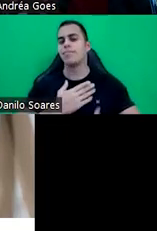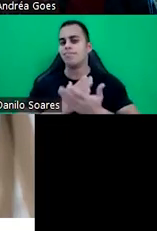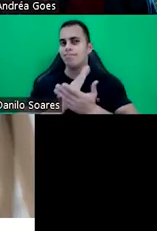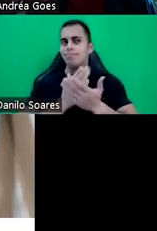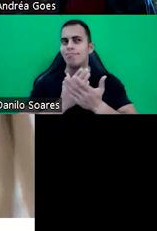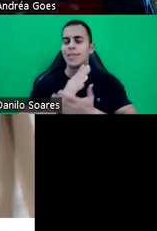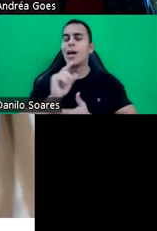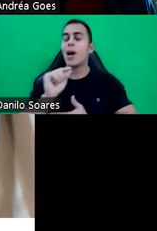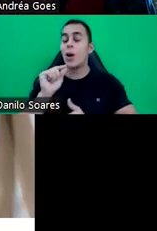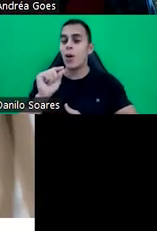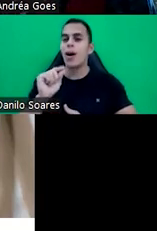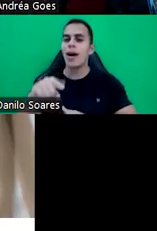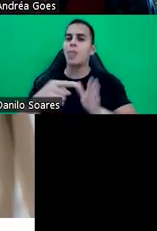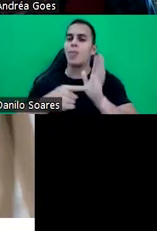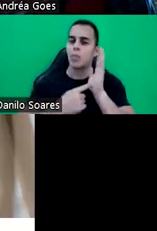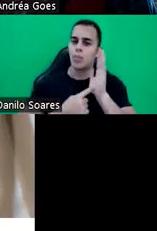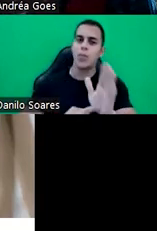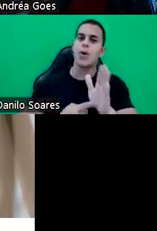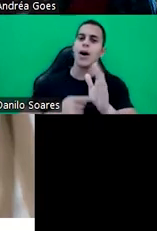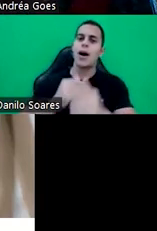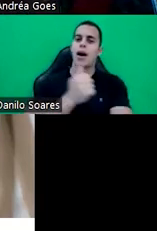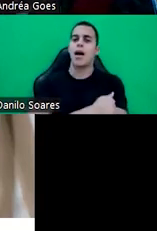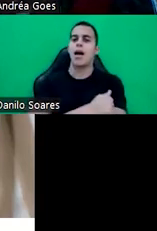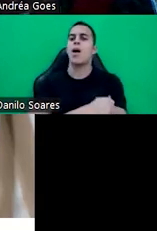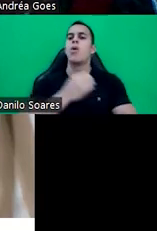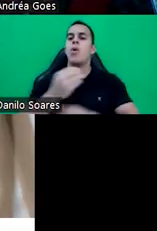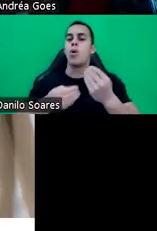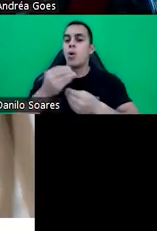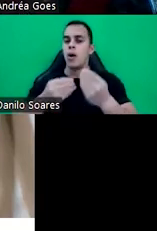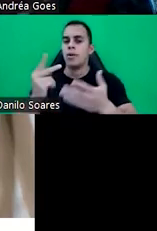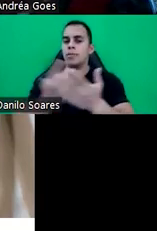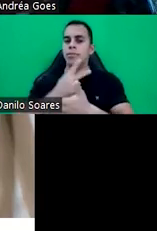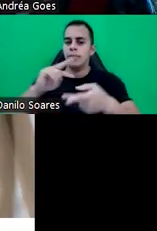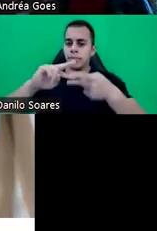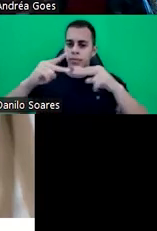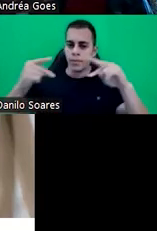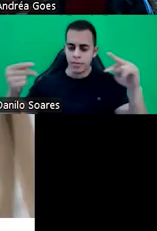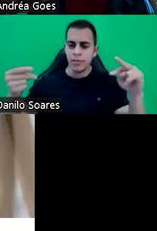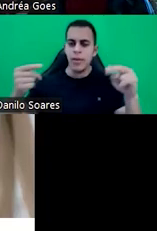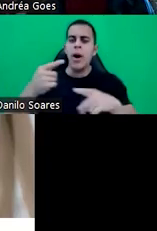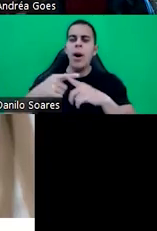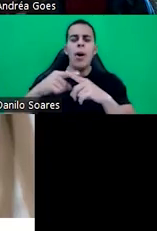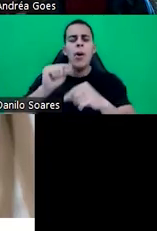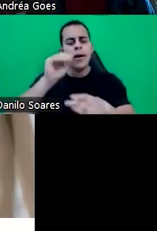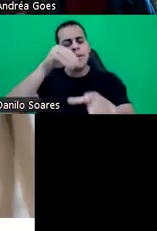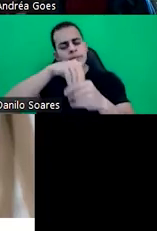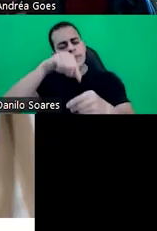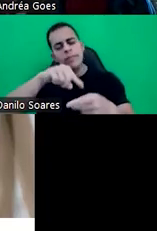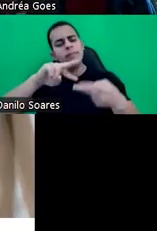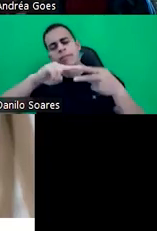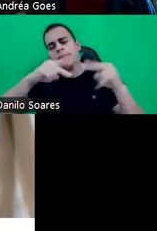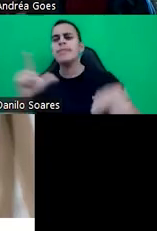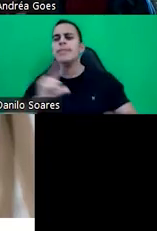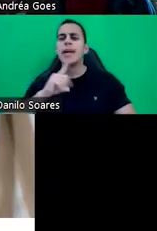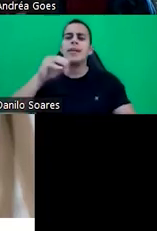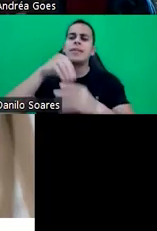os alunos como acontece a compactação do DNA em relação à estrutura do DNA. O que é essa estrutura que as pessoas conhecem, que